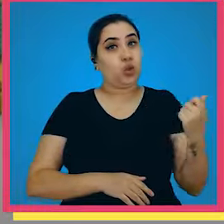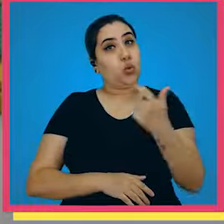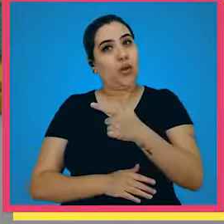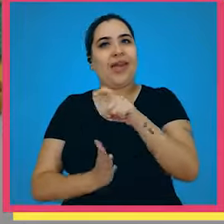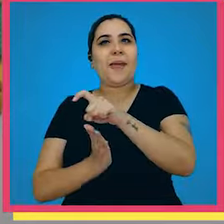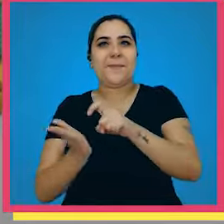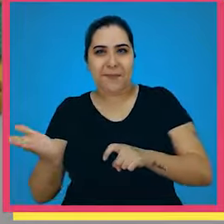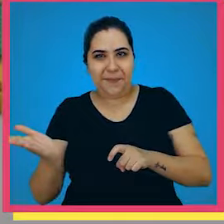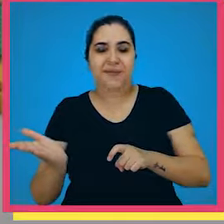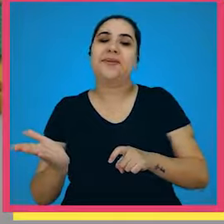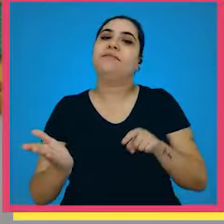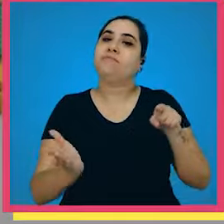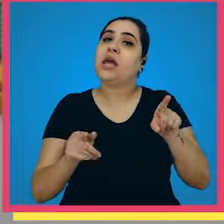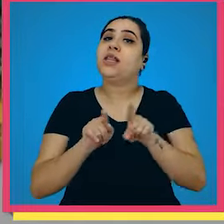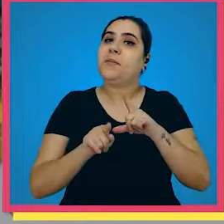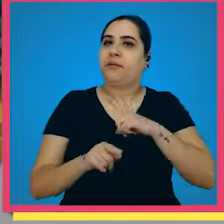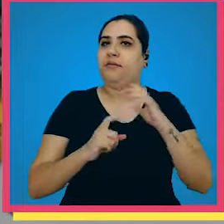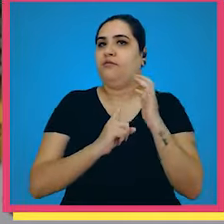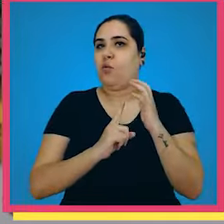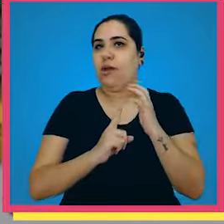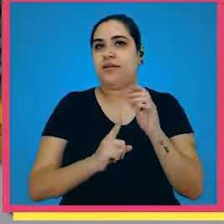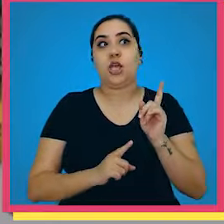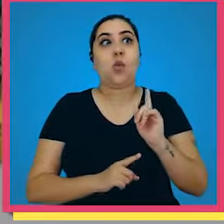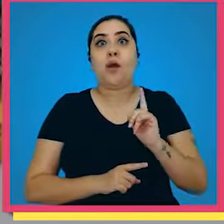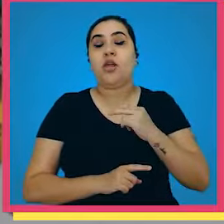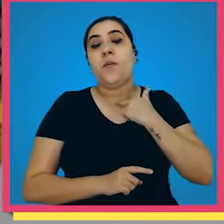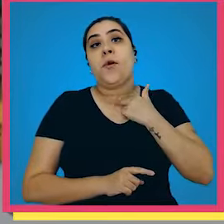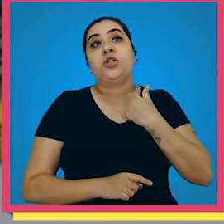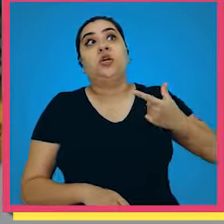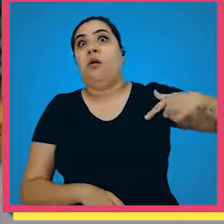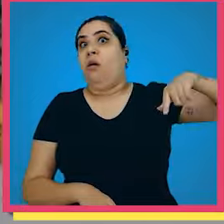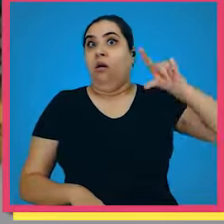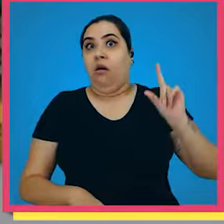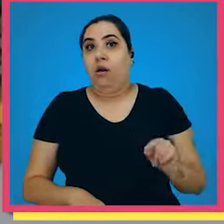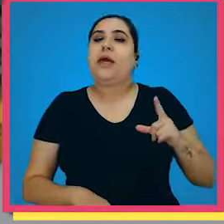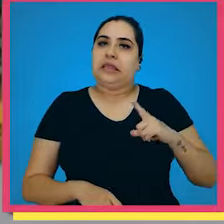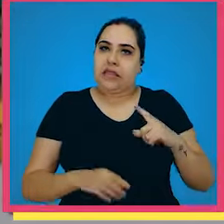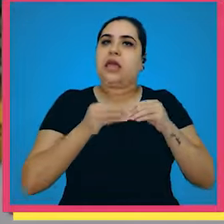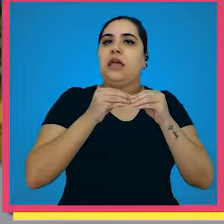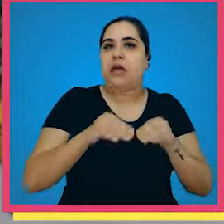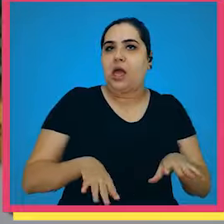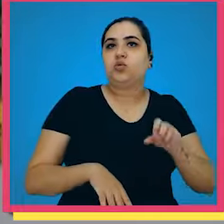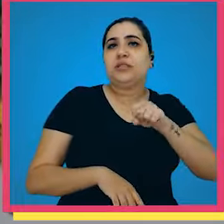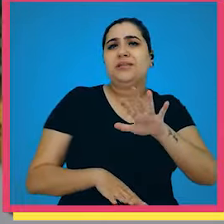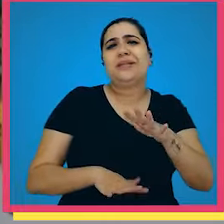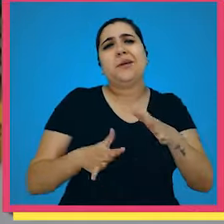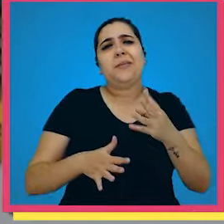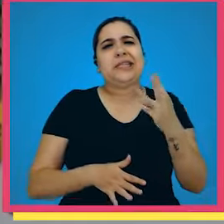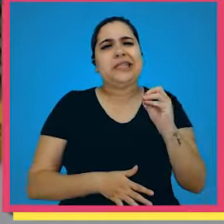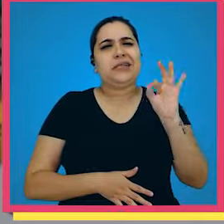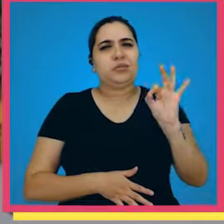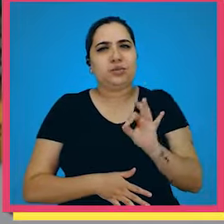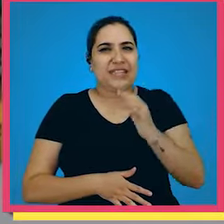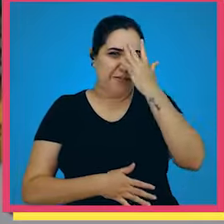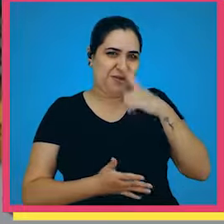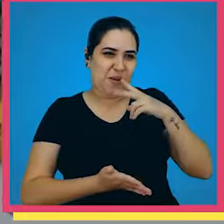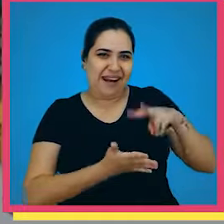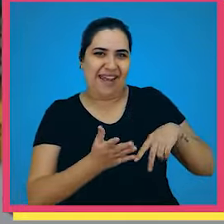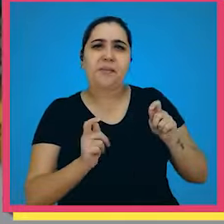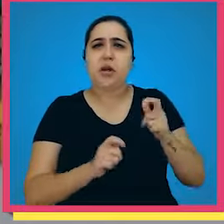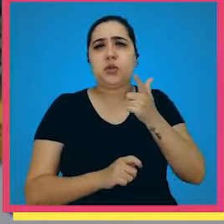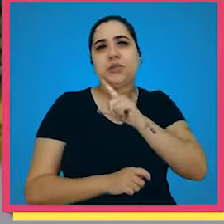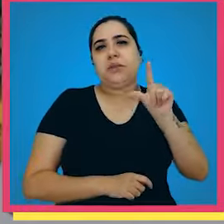do preço do livro impresso. Então, isso influencia também, não pode ser tão mais barato, porque existe custo. Mas pelo menos uns